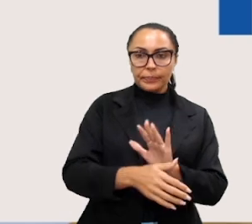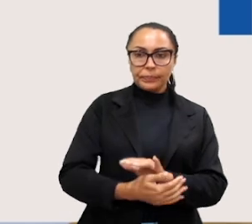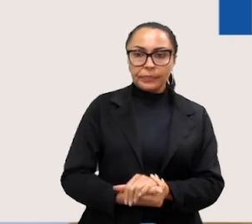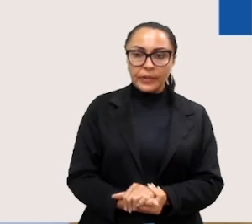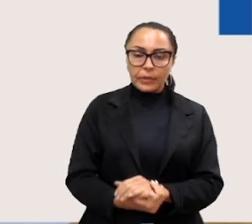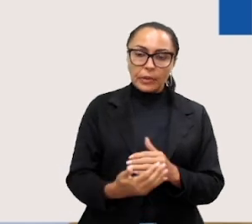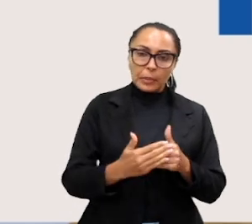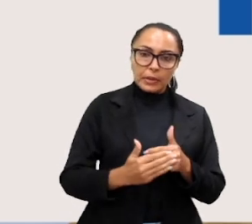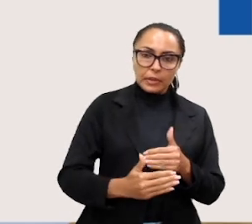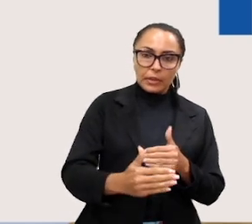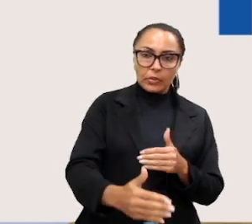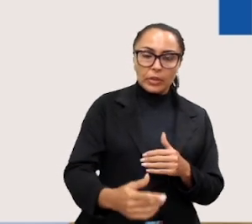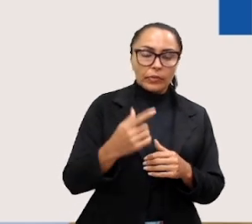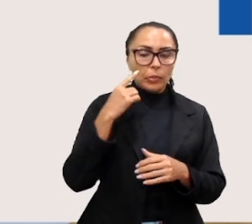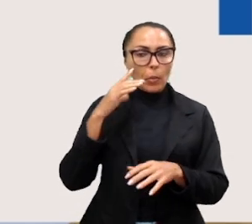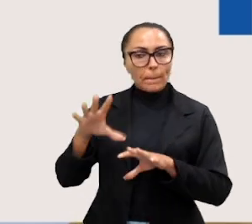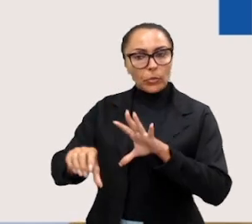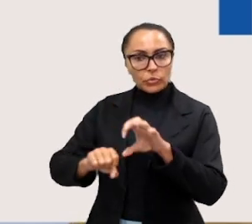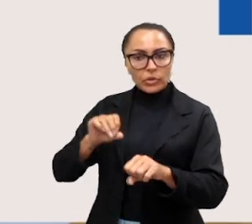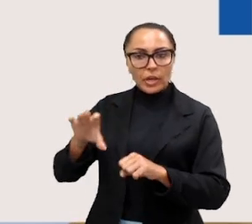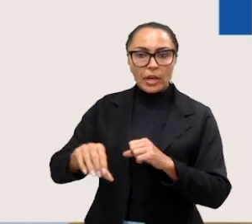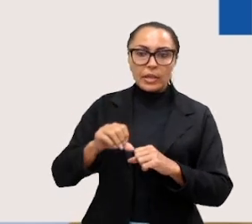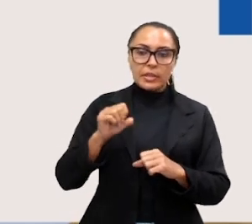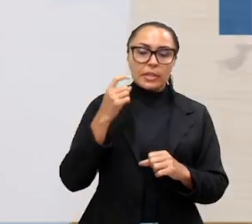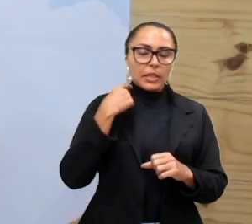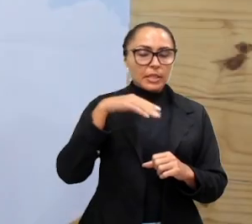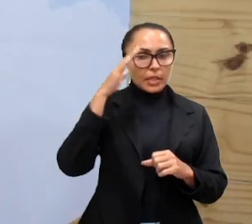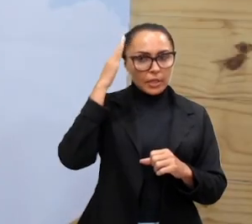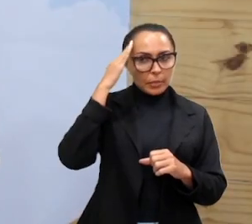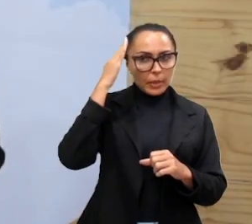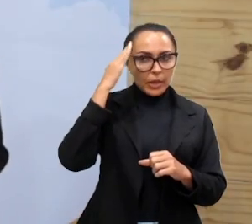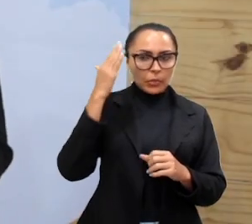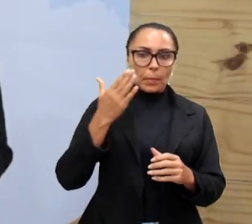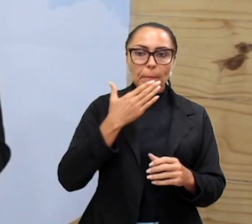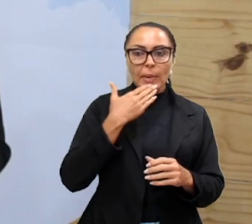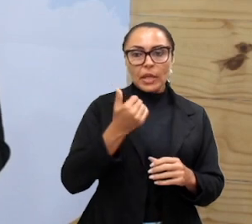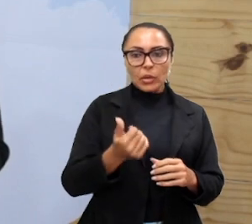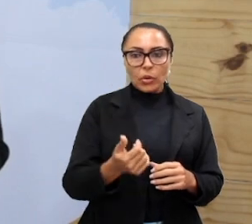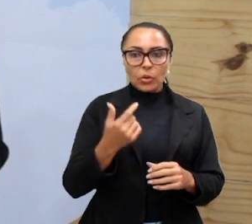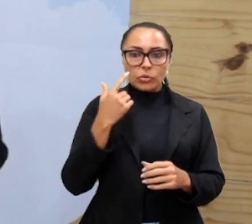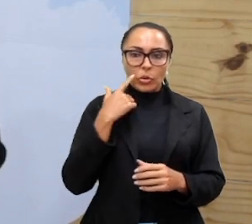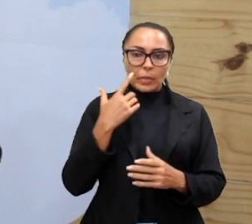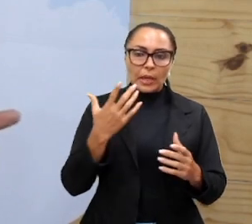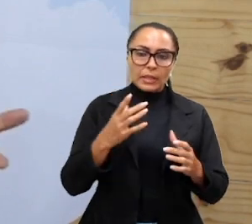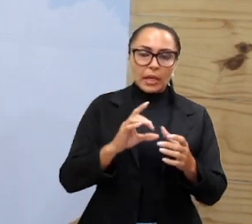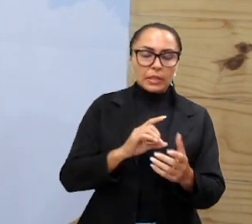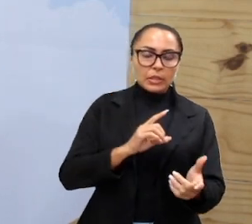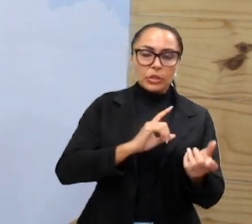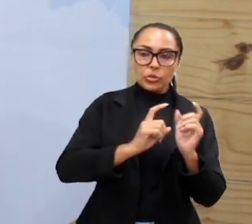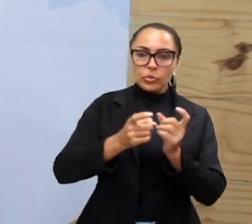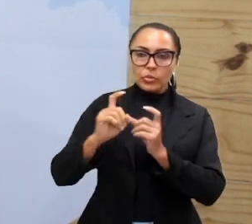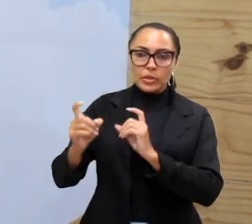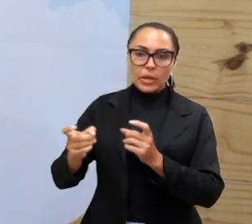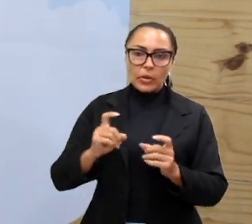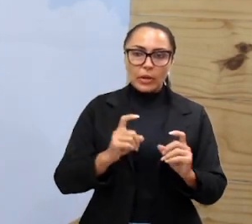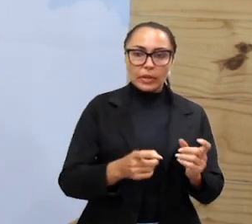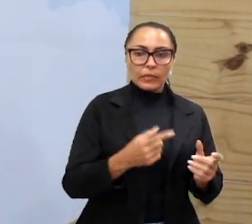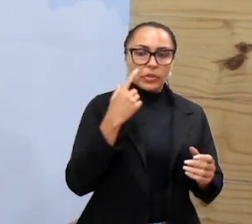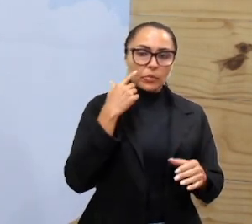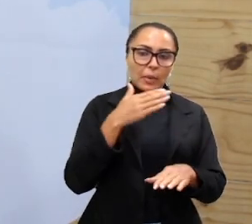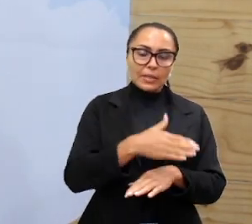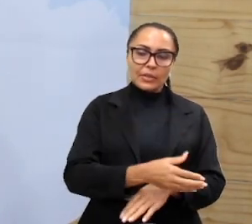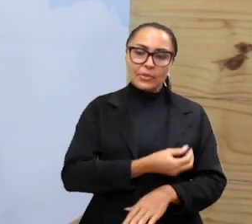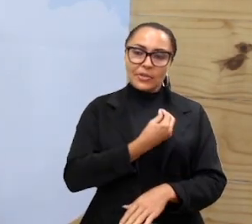de agora, a gente vai buscar um entendimento melhor sobre essa discussão ou sobre uma atividade que faz parte da nossa